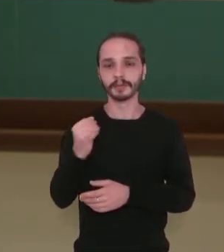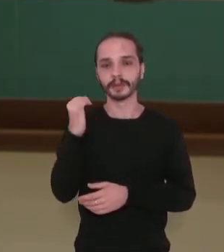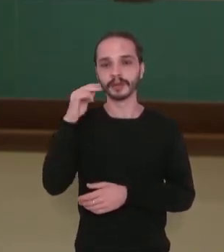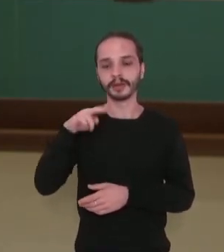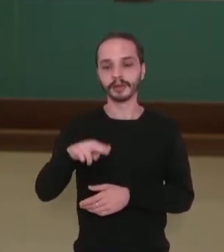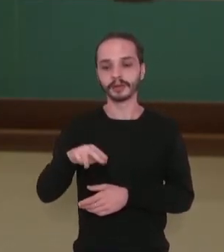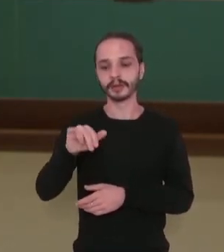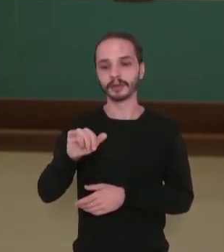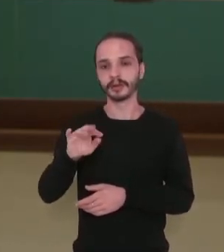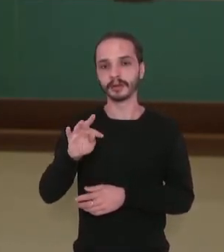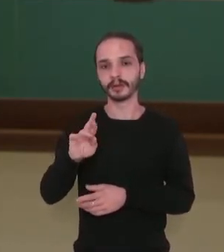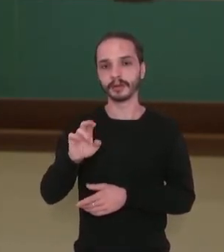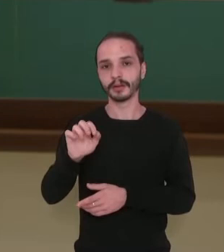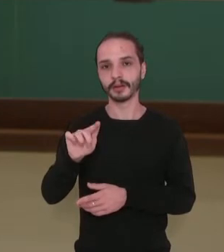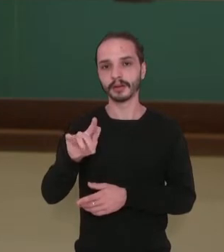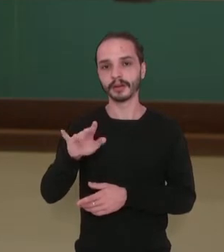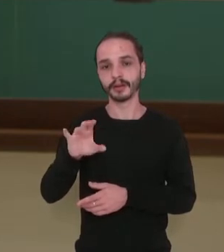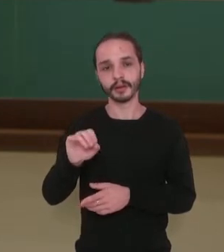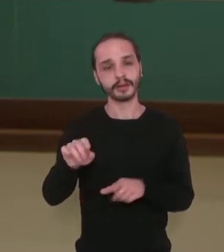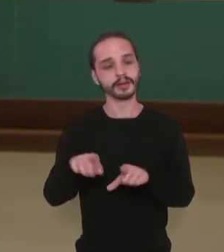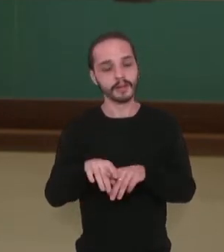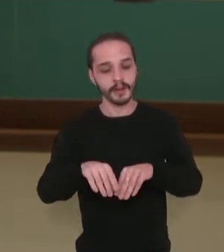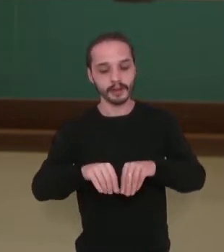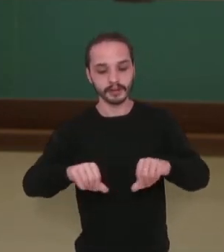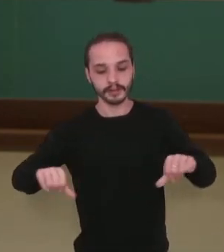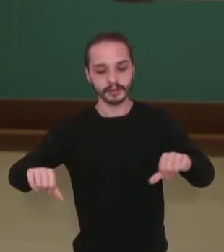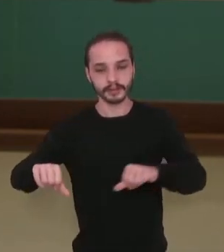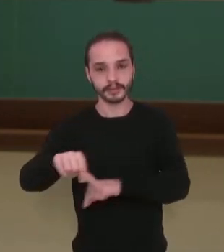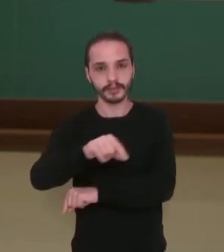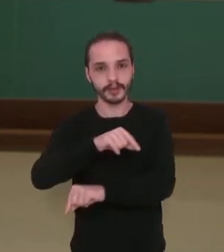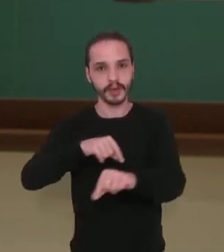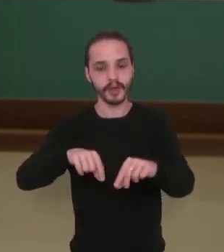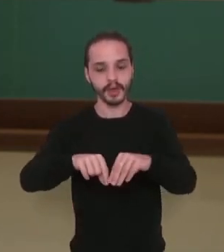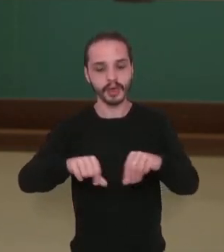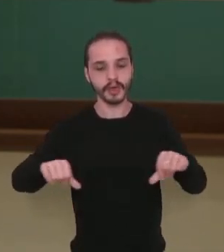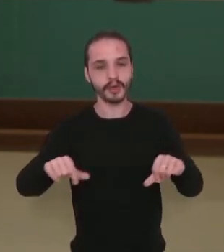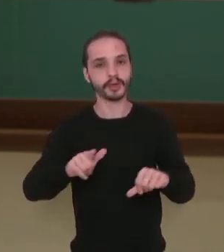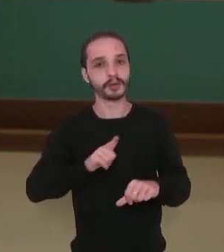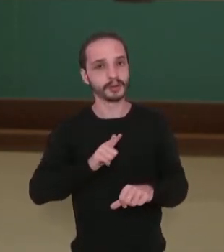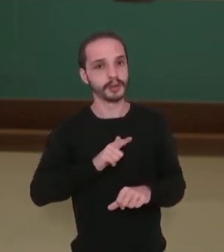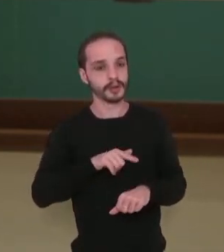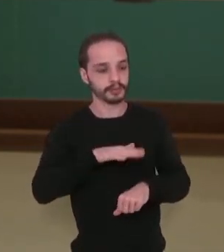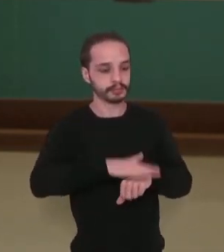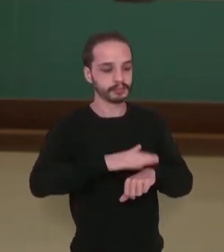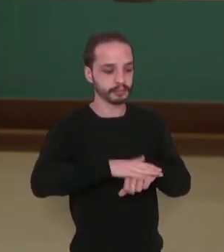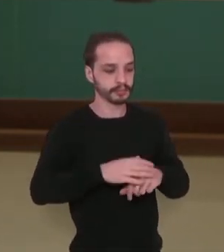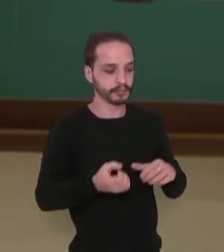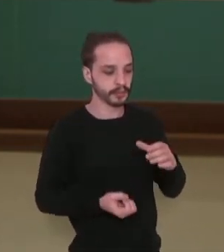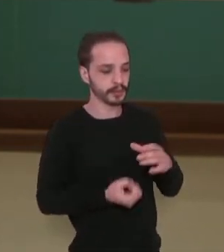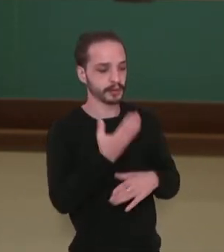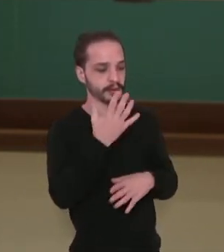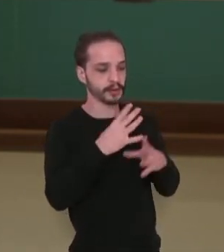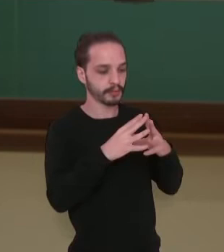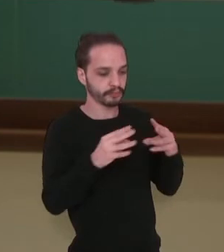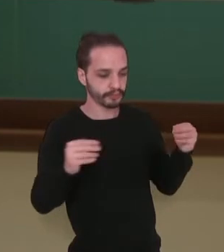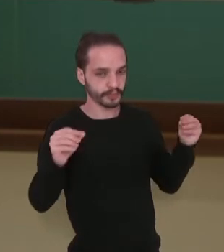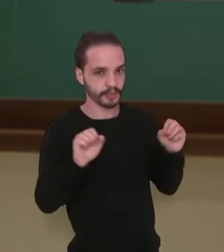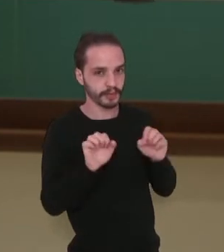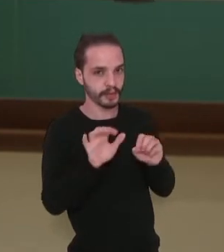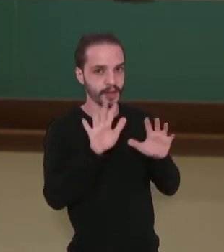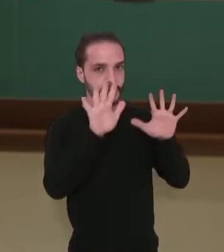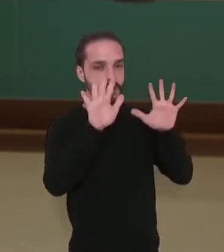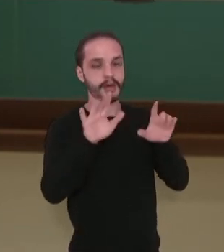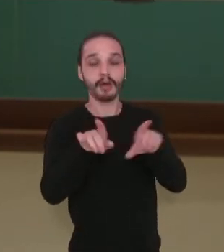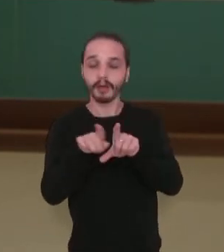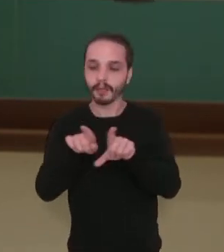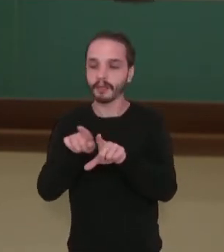muitas plantas e para o solo também. Então existem aquelas que produzem ali na decomposição e existem aquelas que vão